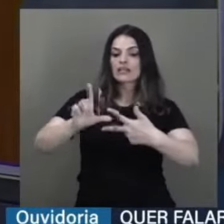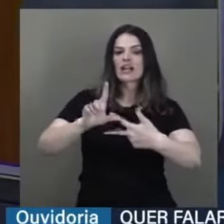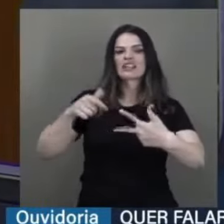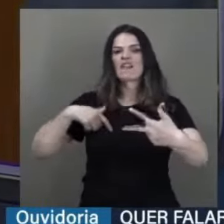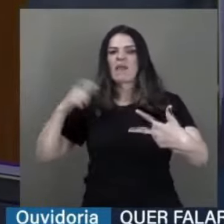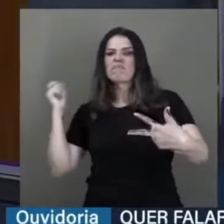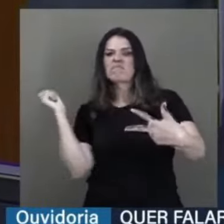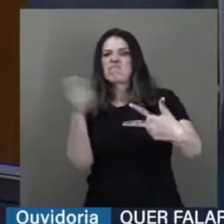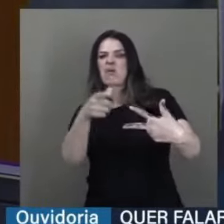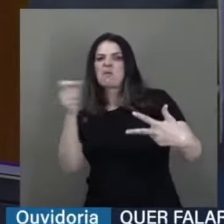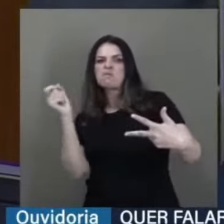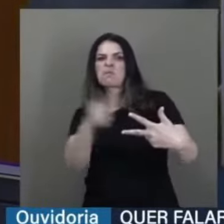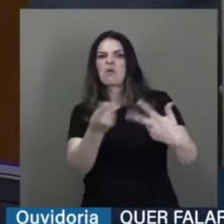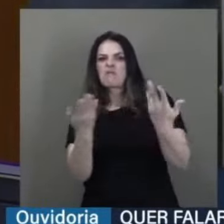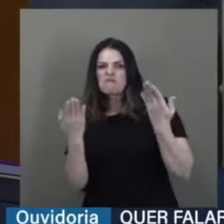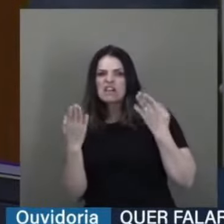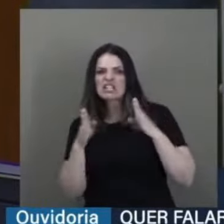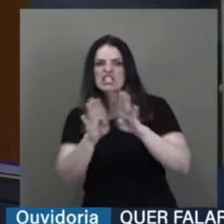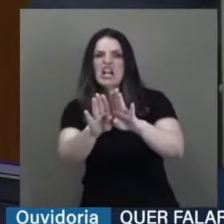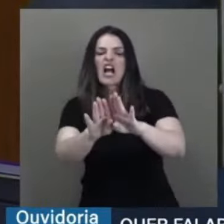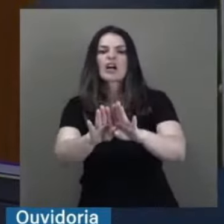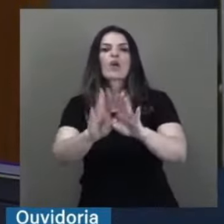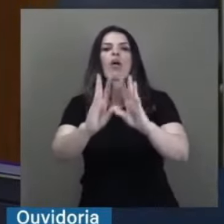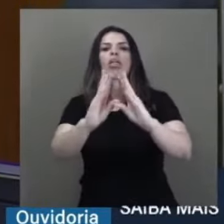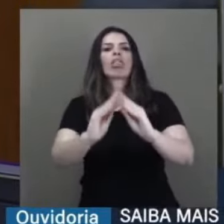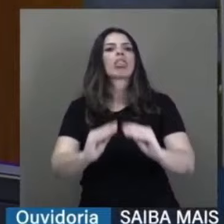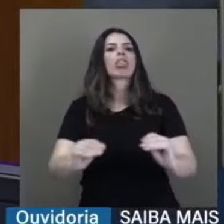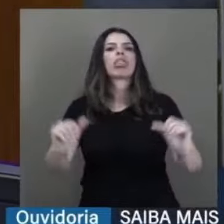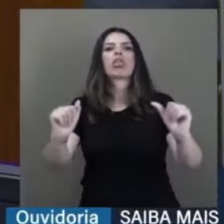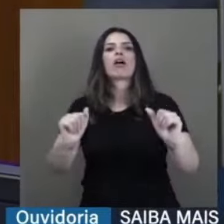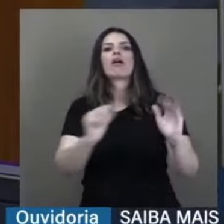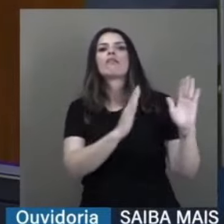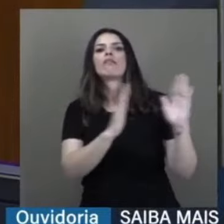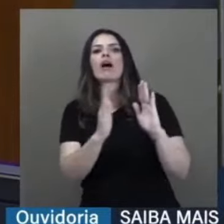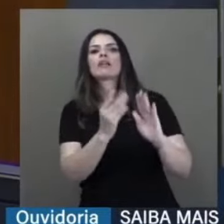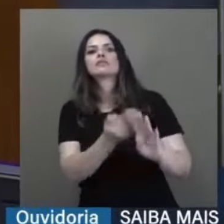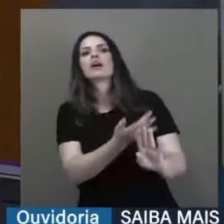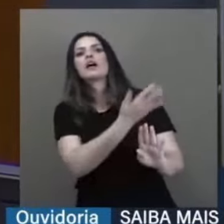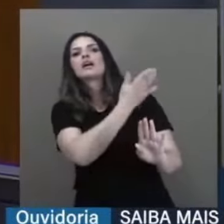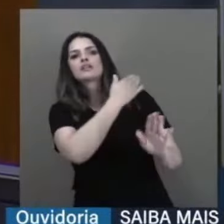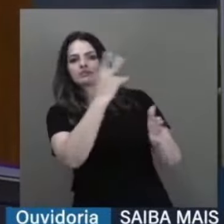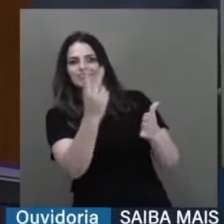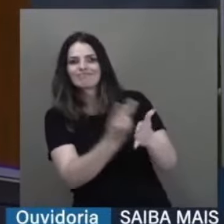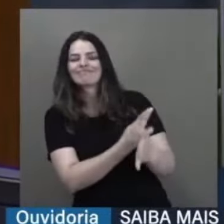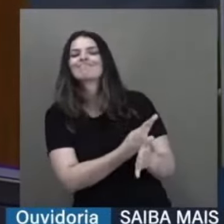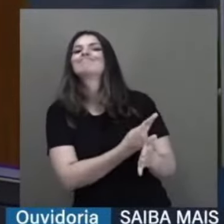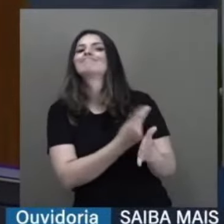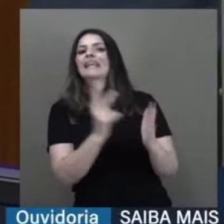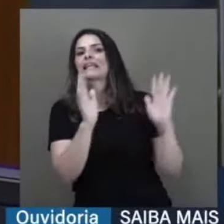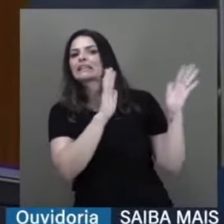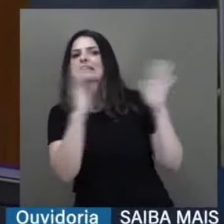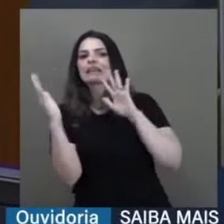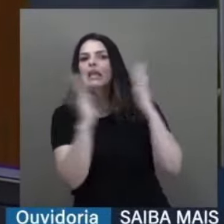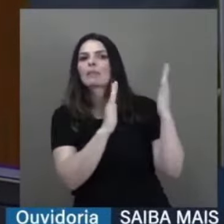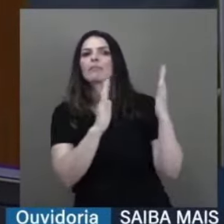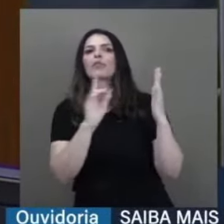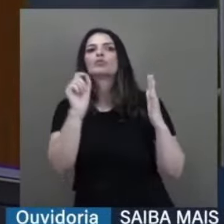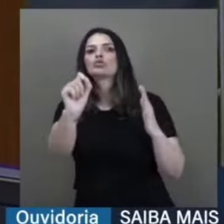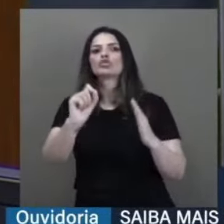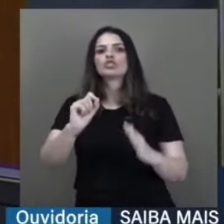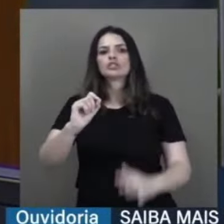atacado fechado ou dissolvido em diversas ocasiões em tempos de governantes